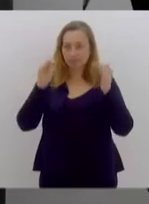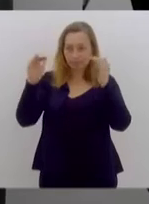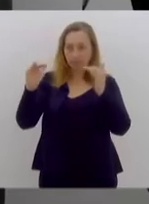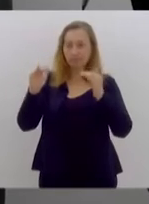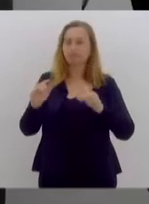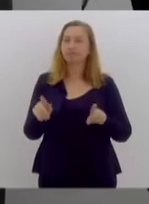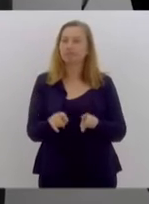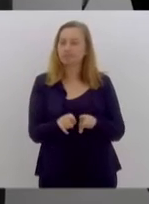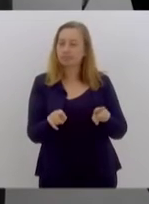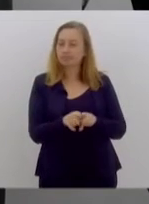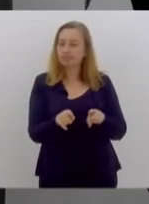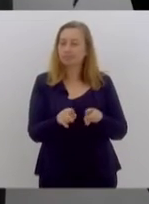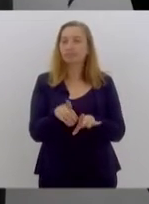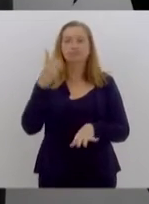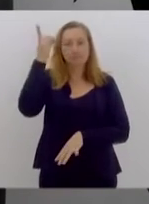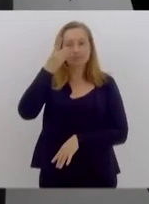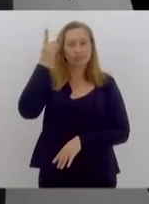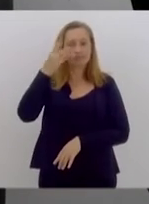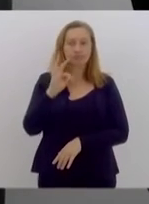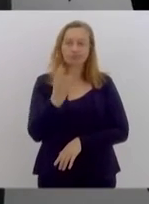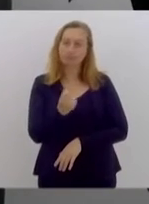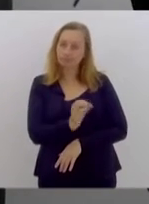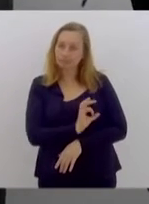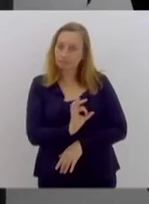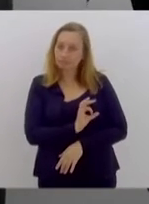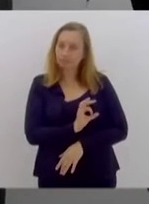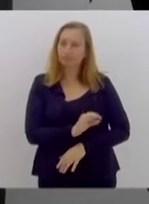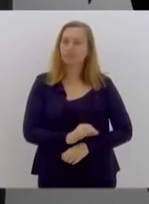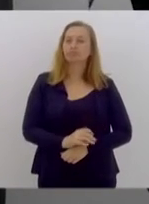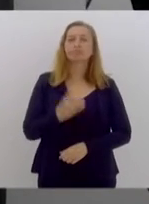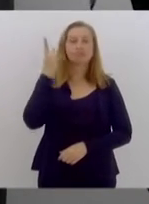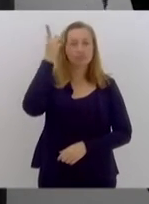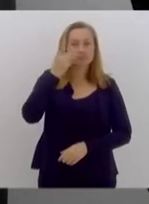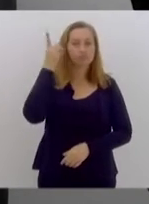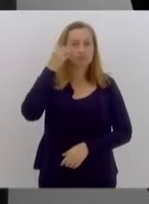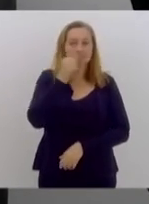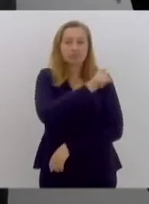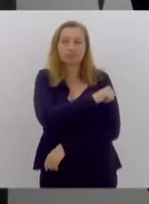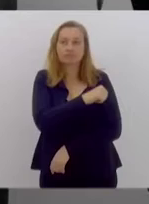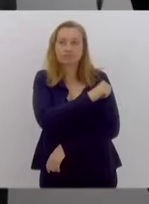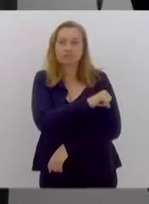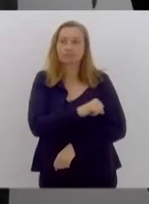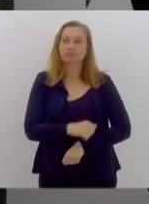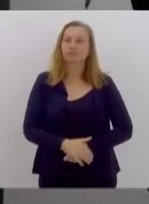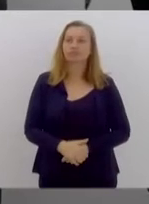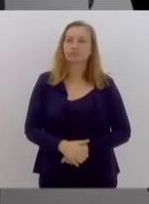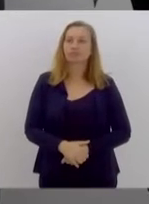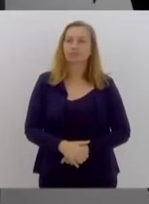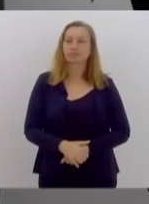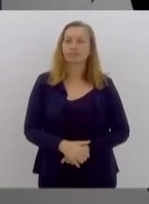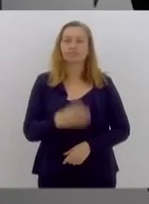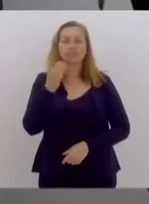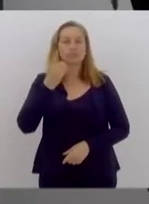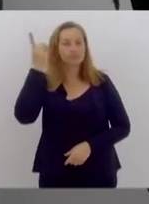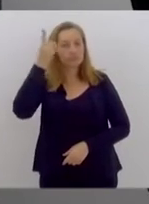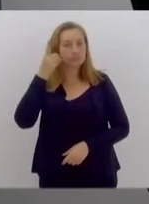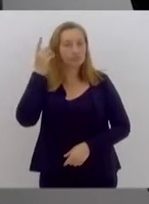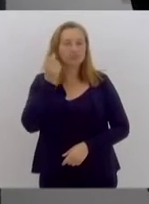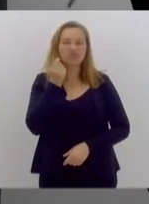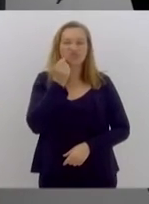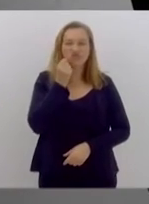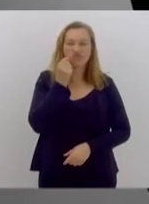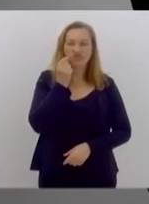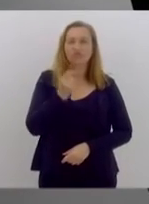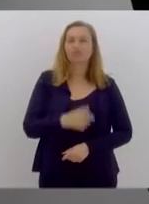a nossa deputada Marta Rocha a deputada enfermeira Rejane Deputado Giovani